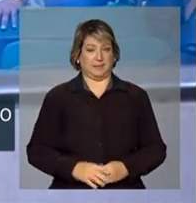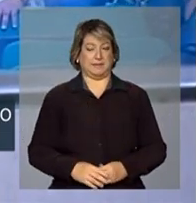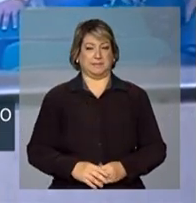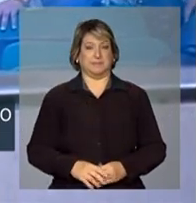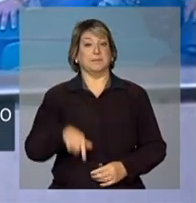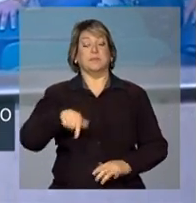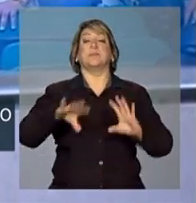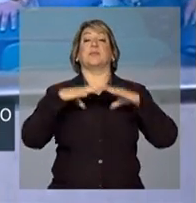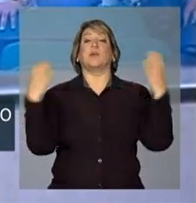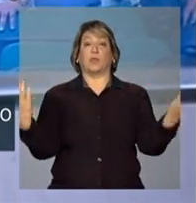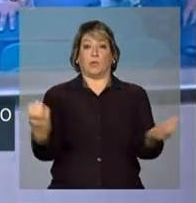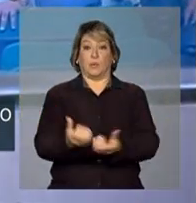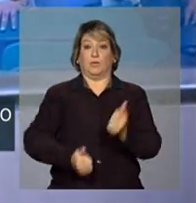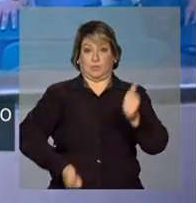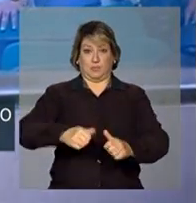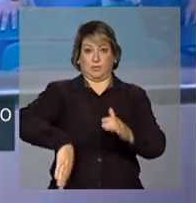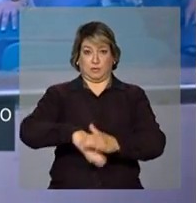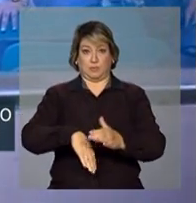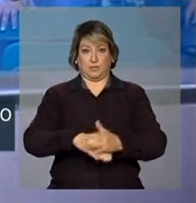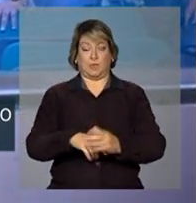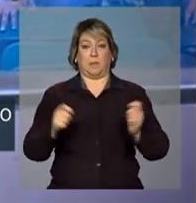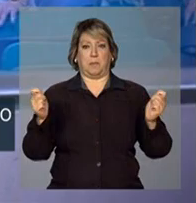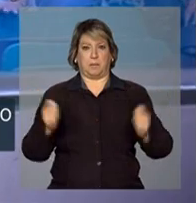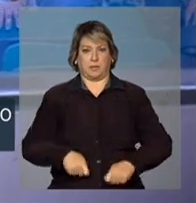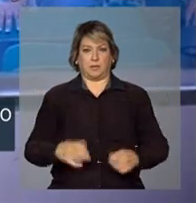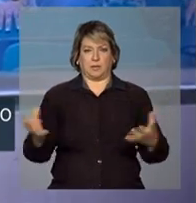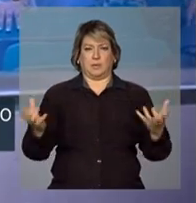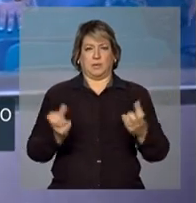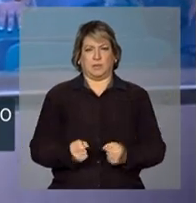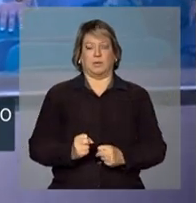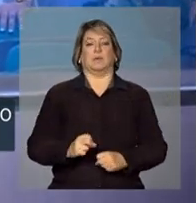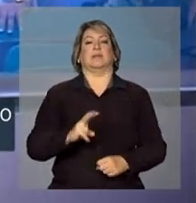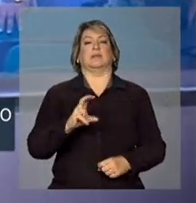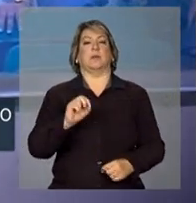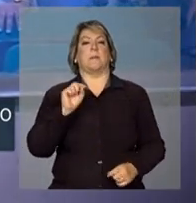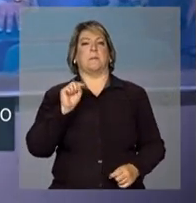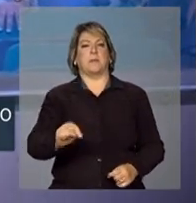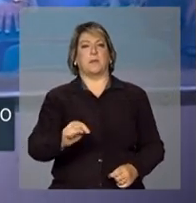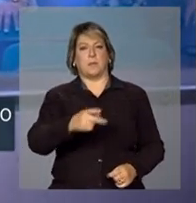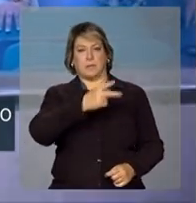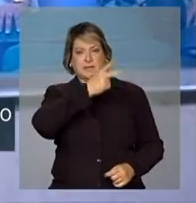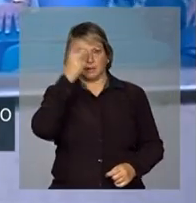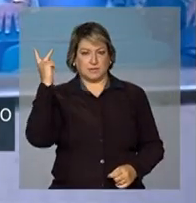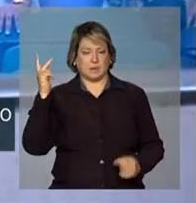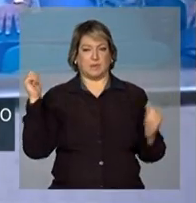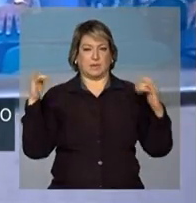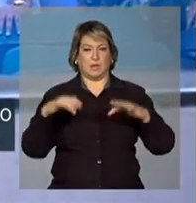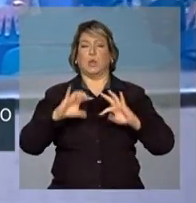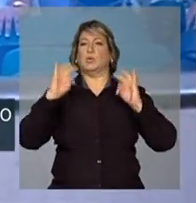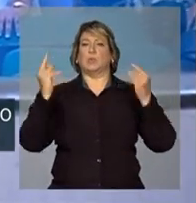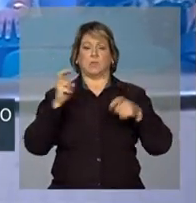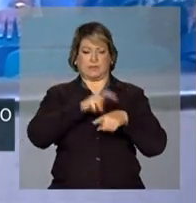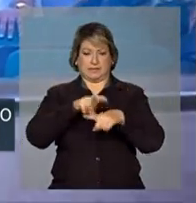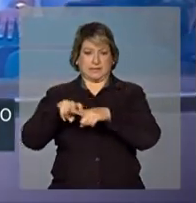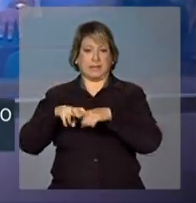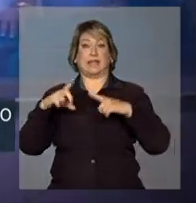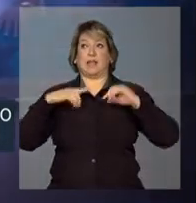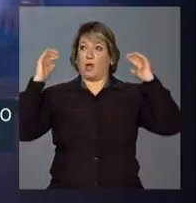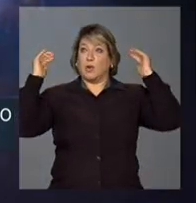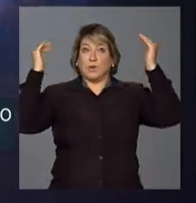O estádio, ele tem capacidade para mais de 50 mil pessoas, os assentos são todos cobertos, são